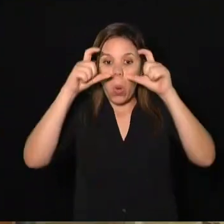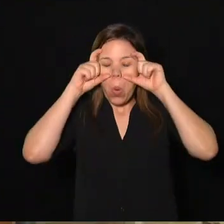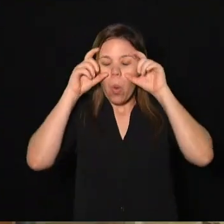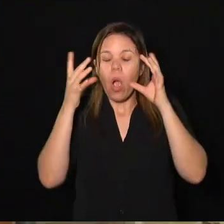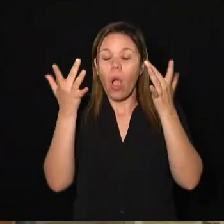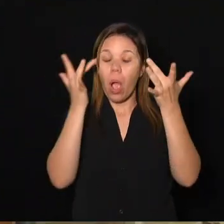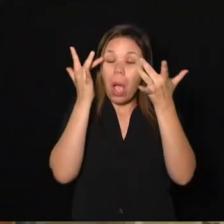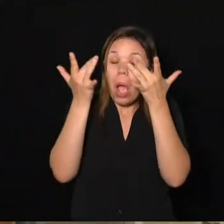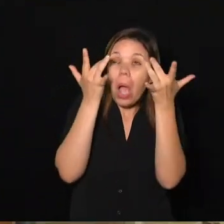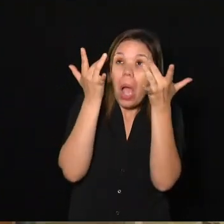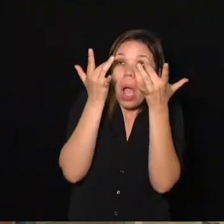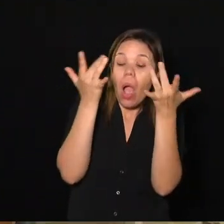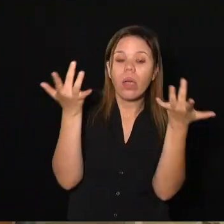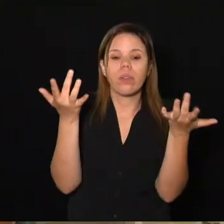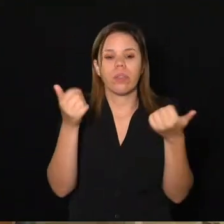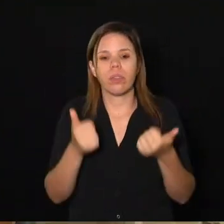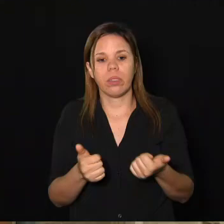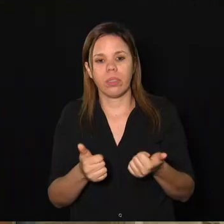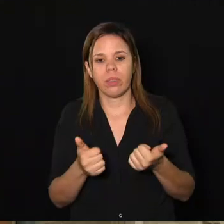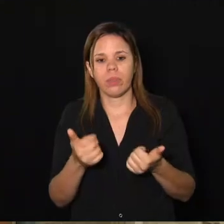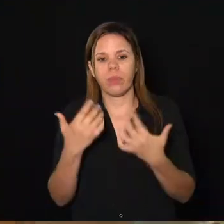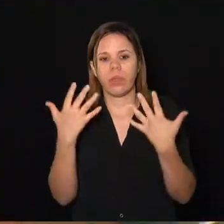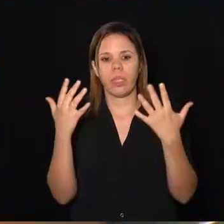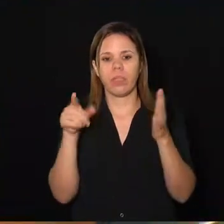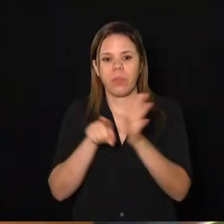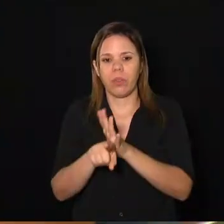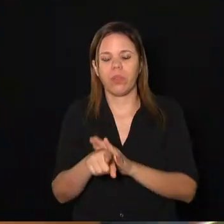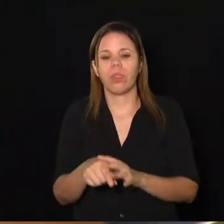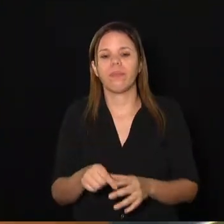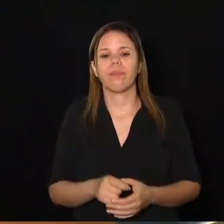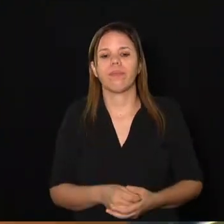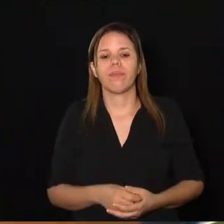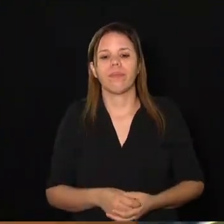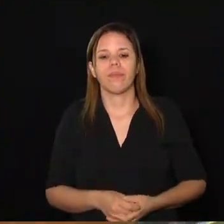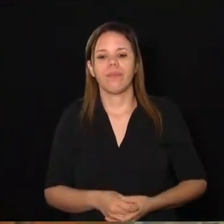contato ok? parabéns pela pergunta obrigado Guilherme